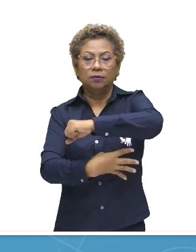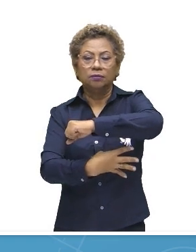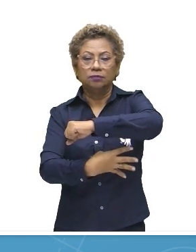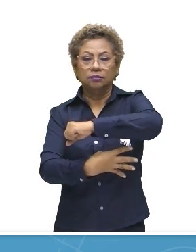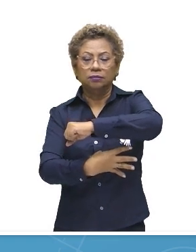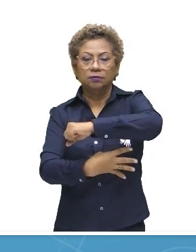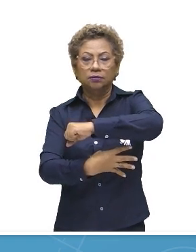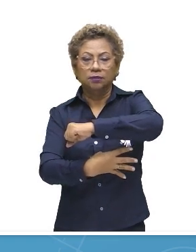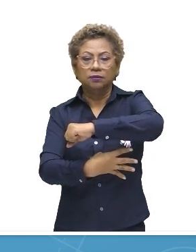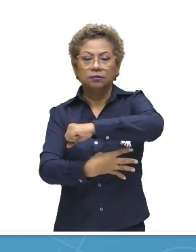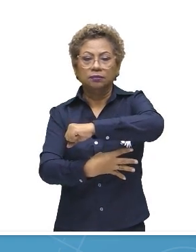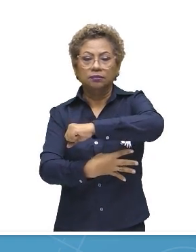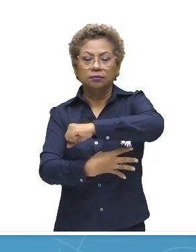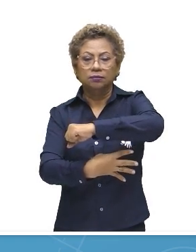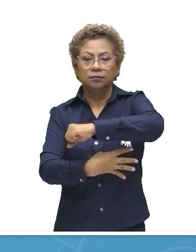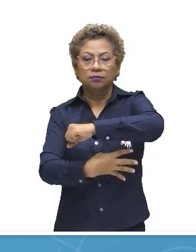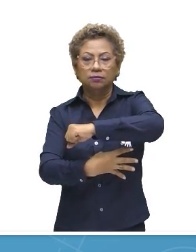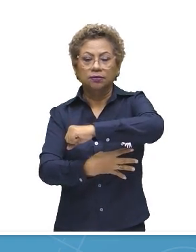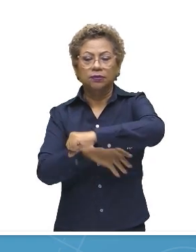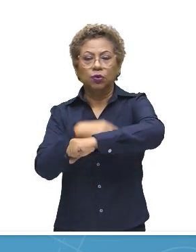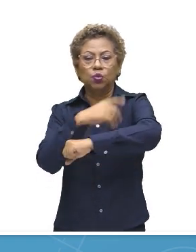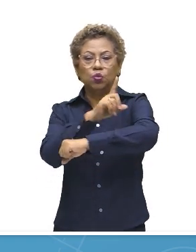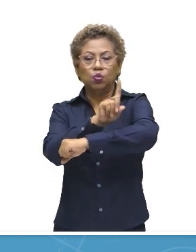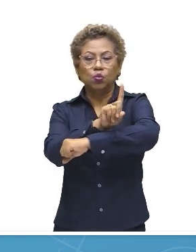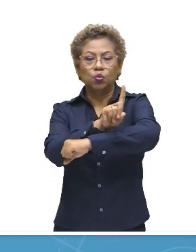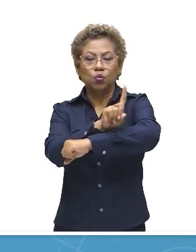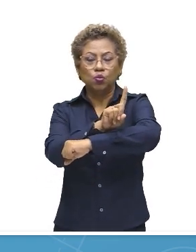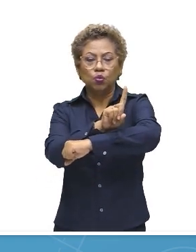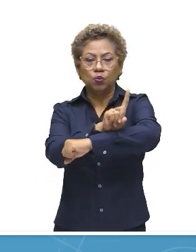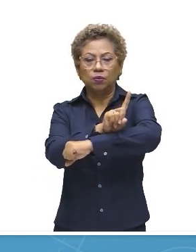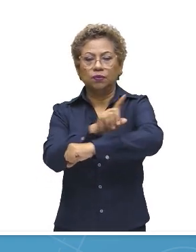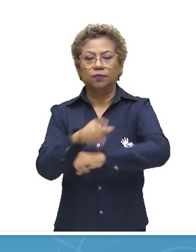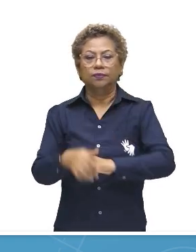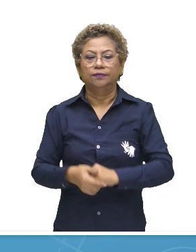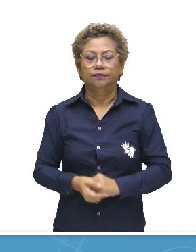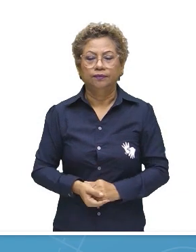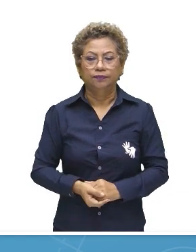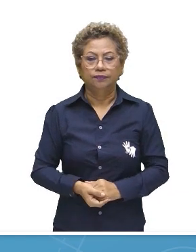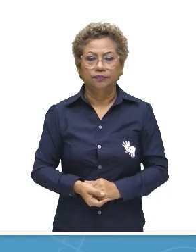tenho 2, no caso aqui 1, né? Que está pintado diferente aqui.